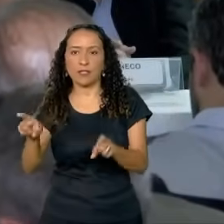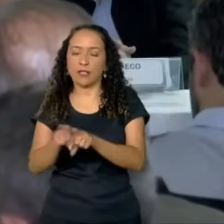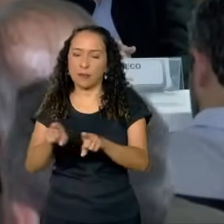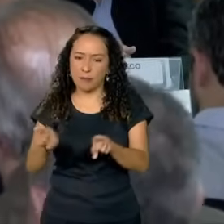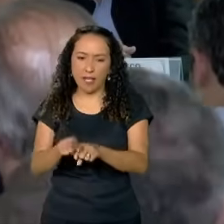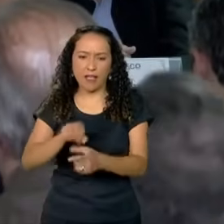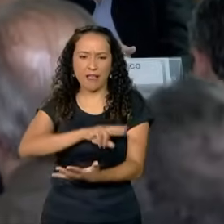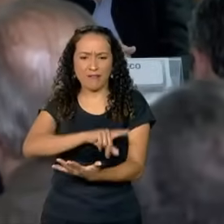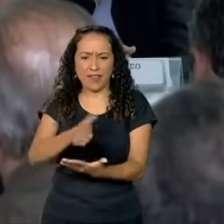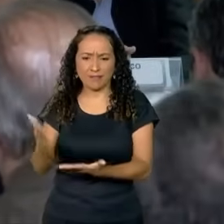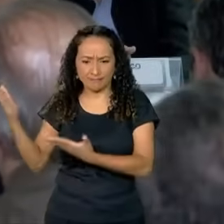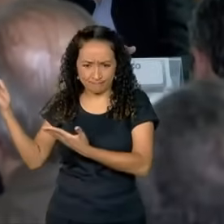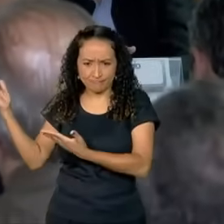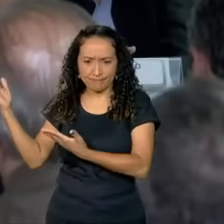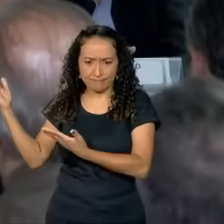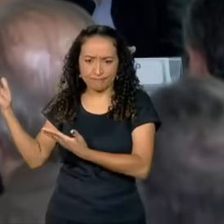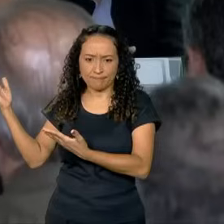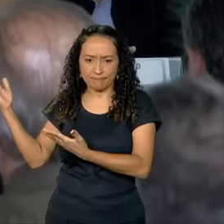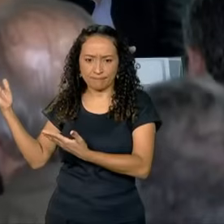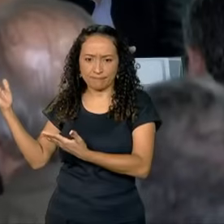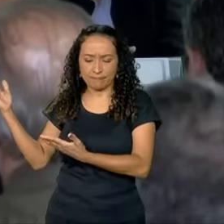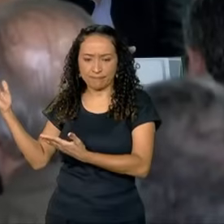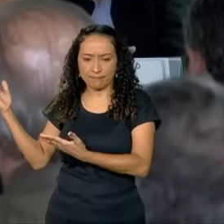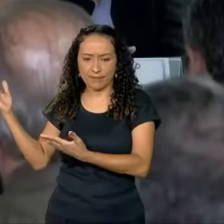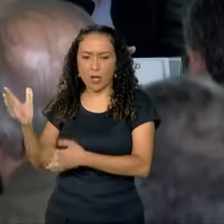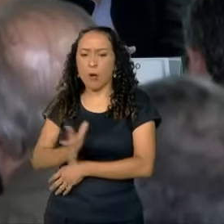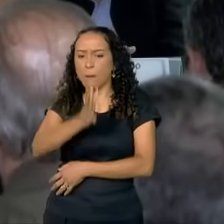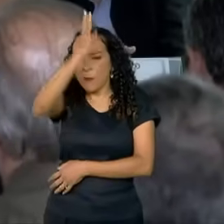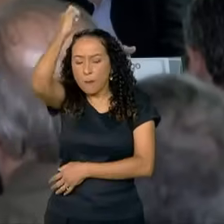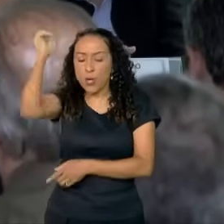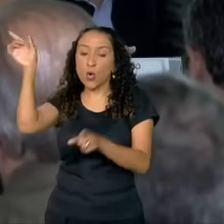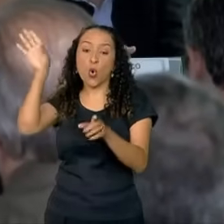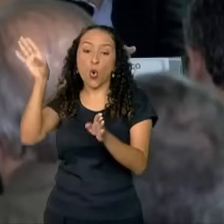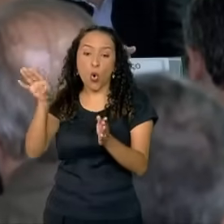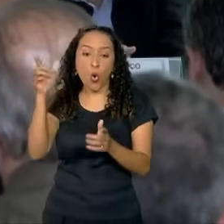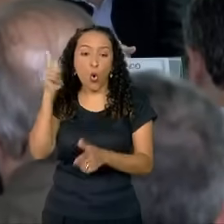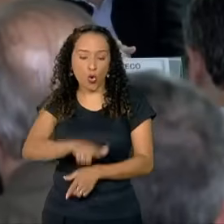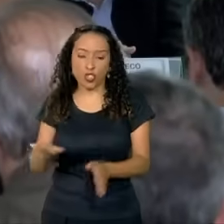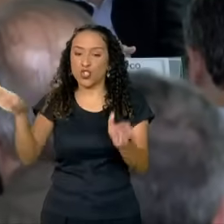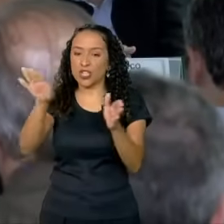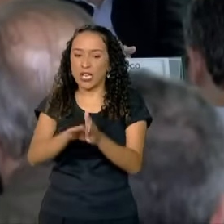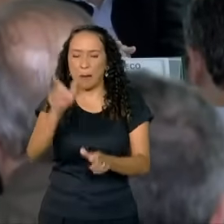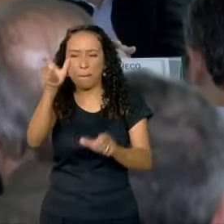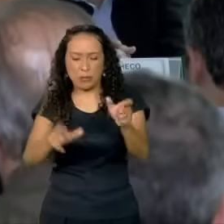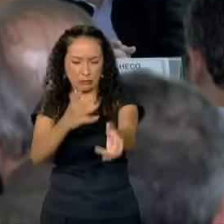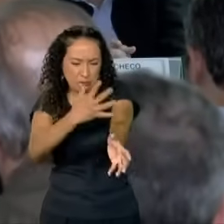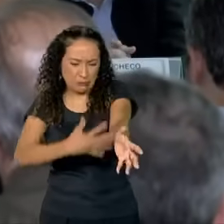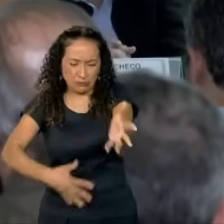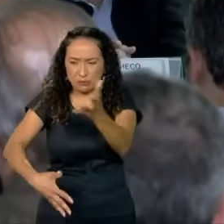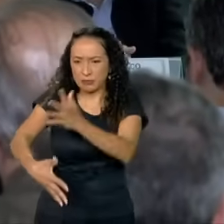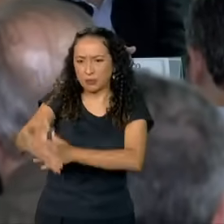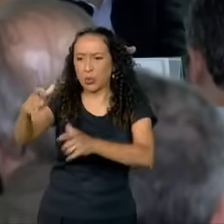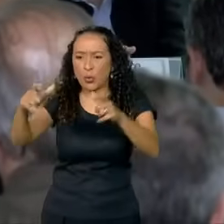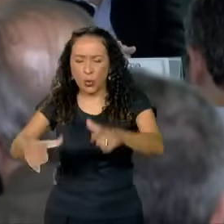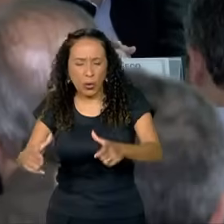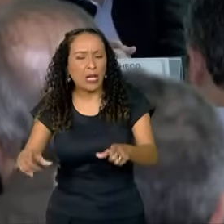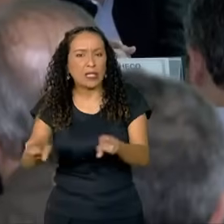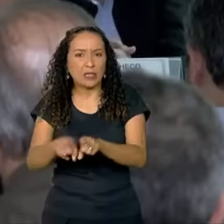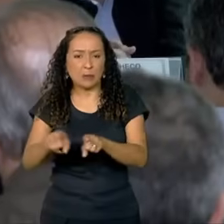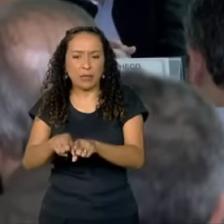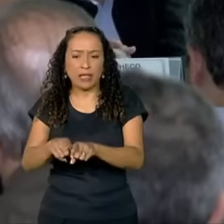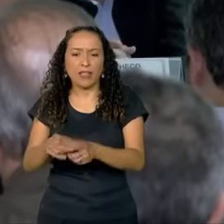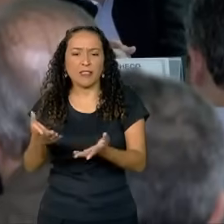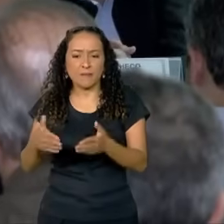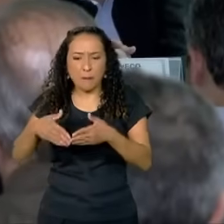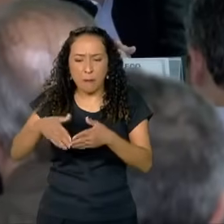lá em Veranópolis, os nossos bombeiros conseguiram chegar, tinham pessoas feridas numa localidade, foram abrindo também picada